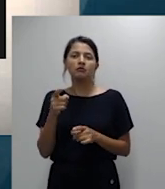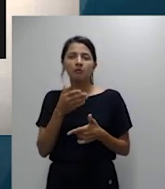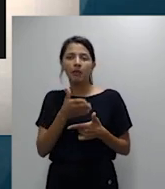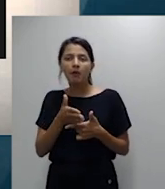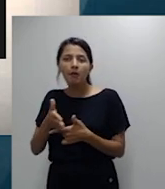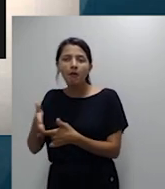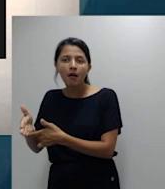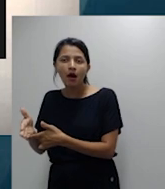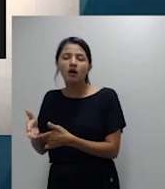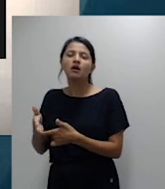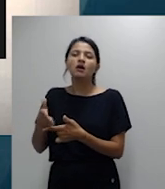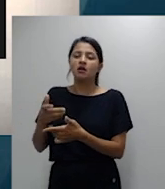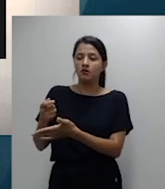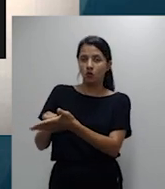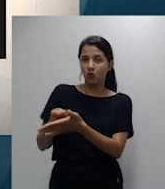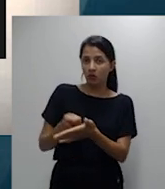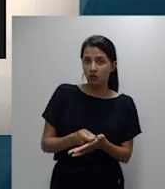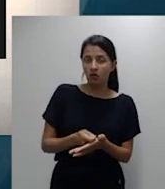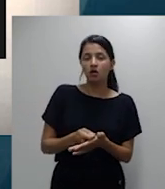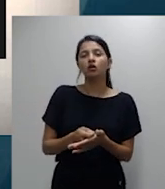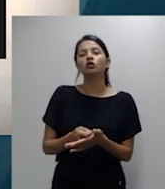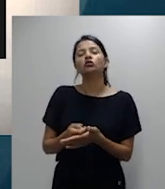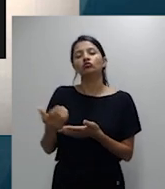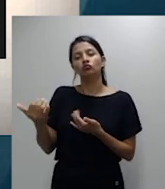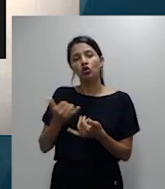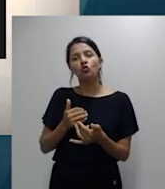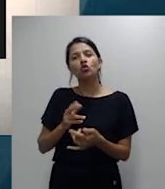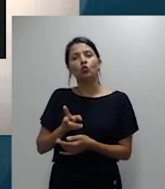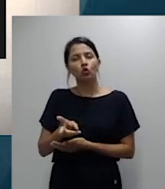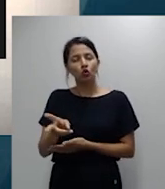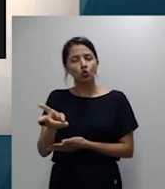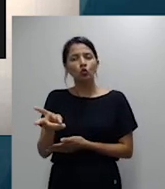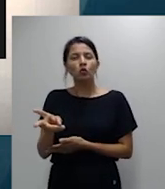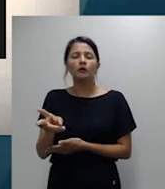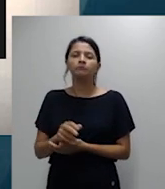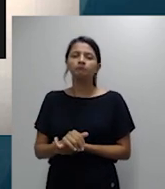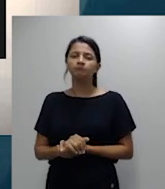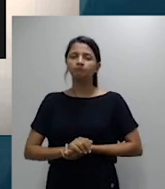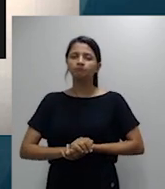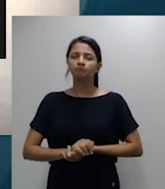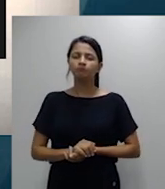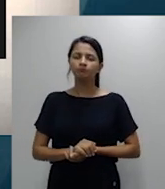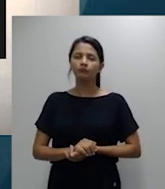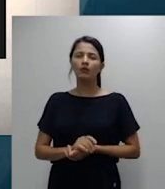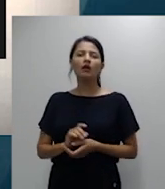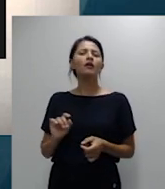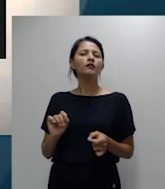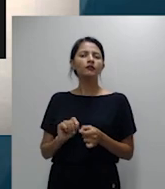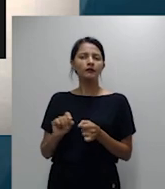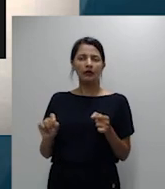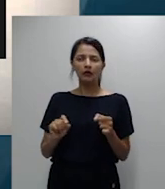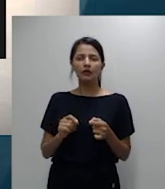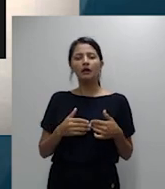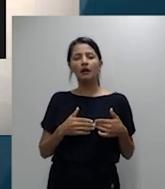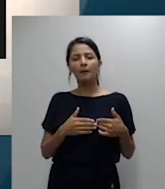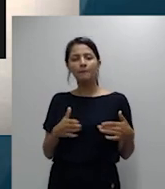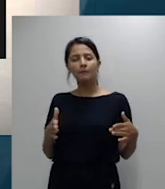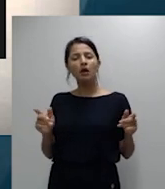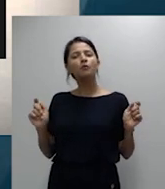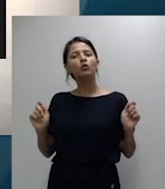esse comprimento em forma continuada a Faria abrir a